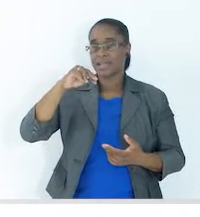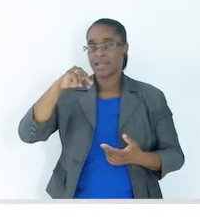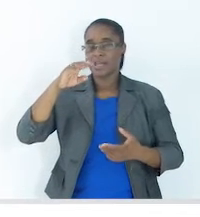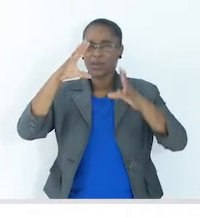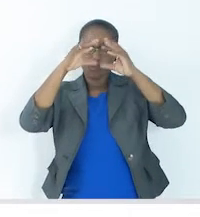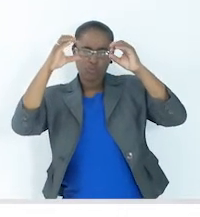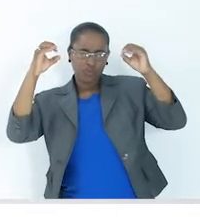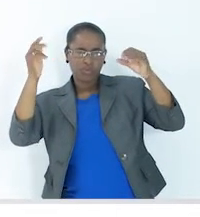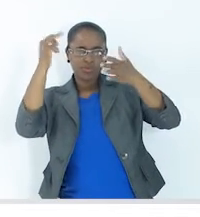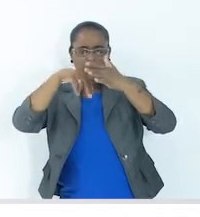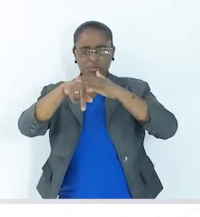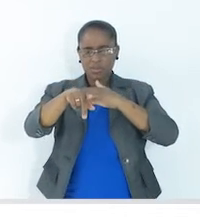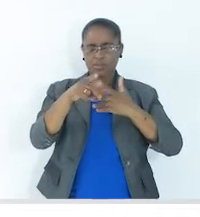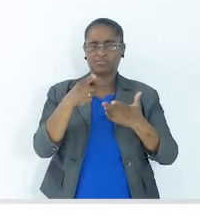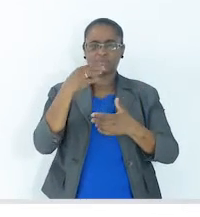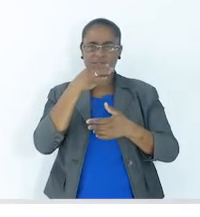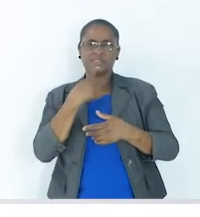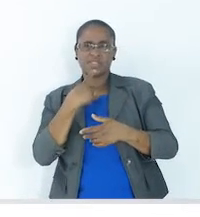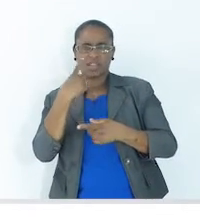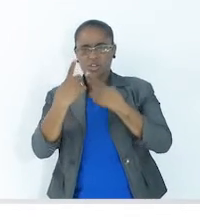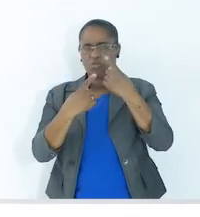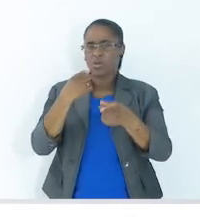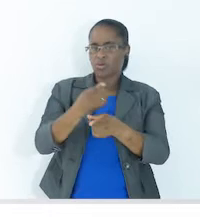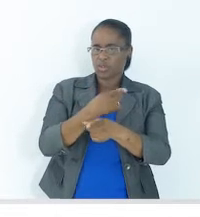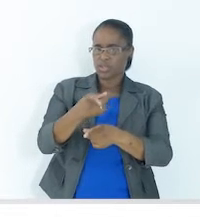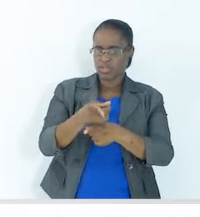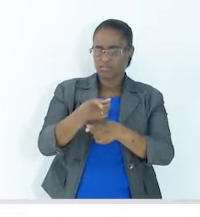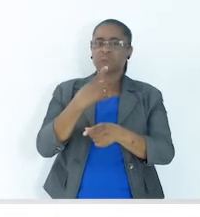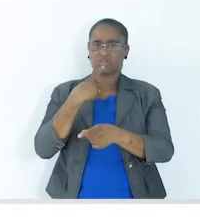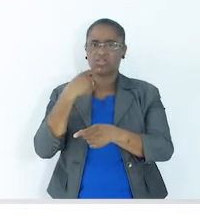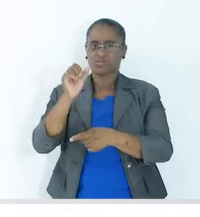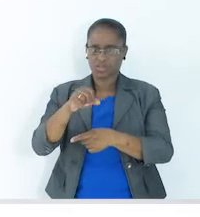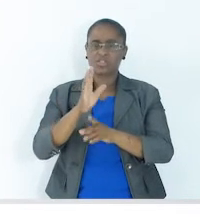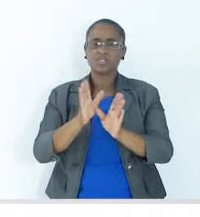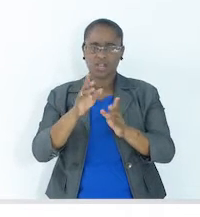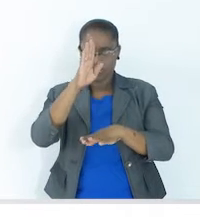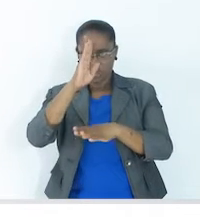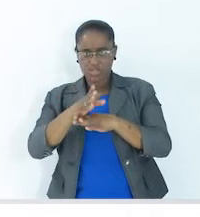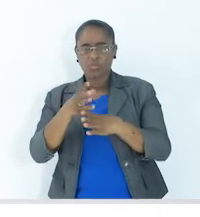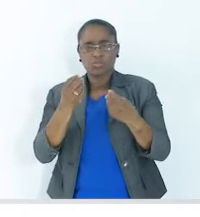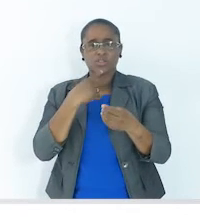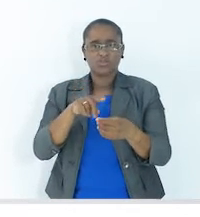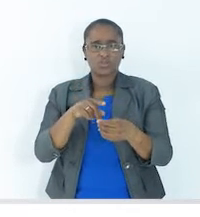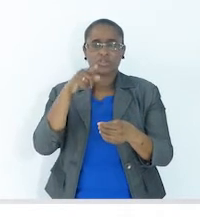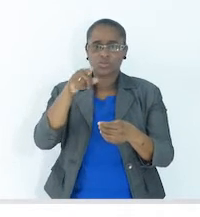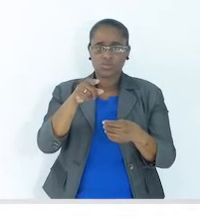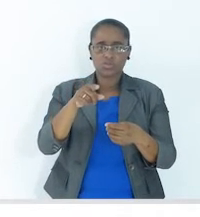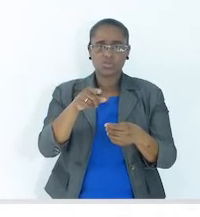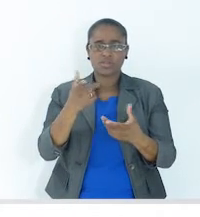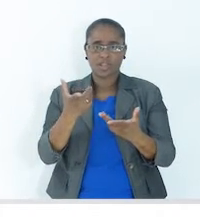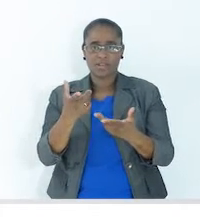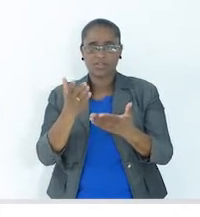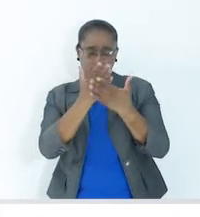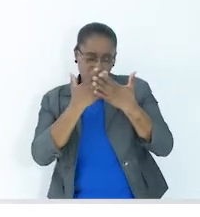si. Entendeste alguma coisa aqui? Entendeste sim, porque já aconteceu várias vezes. Tantas vezes já estudaste para o teste em cima da hora